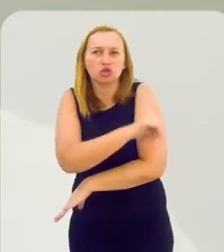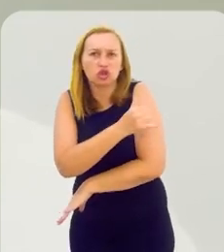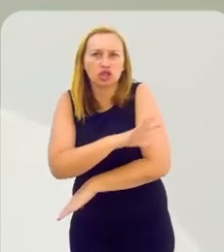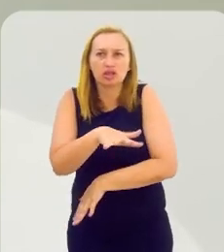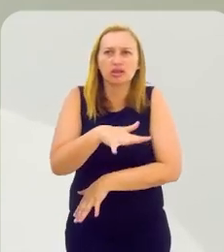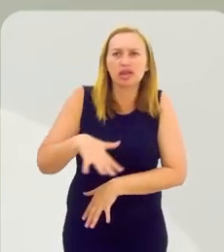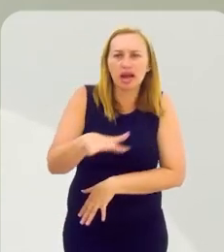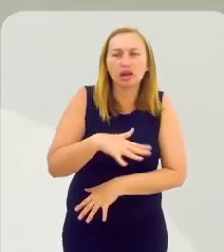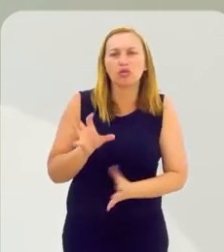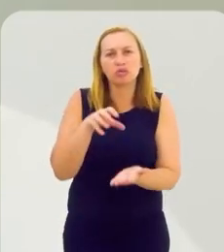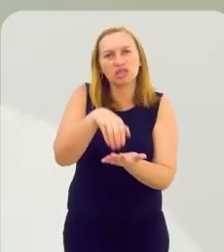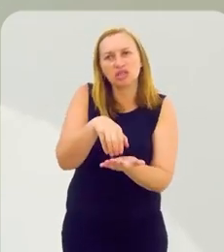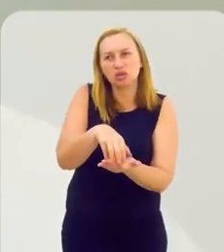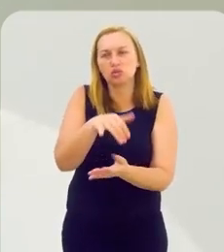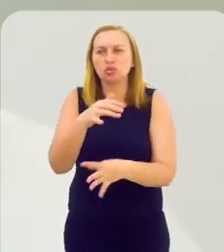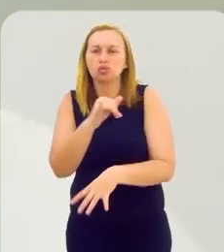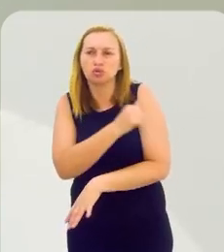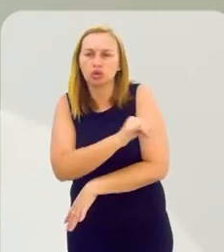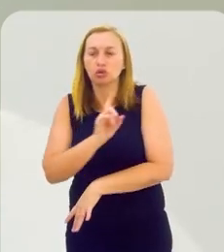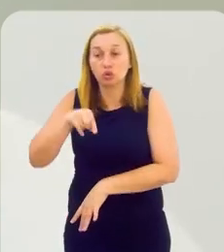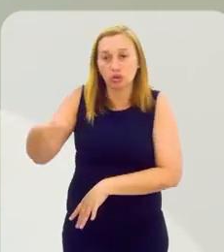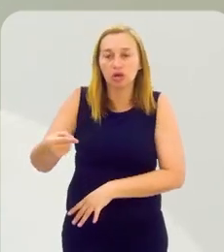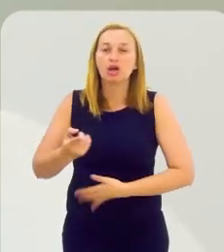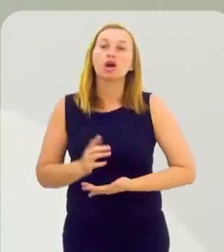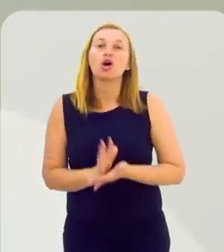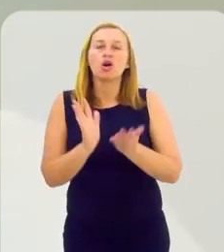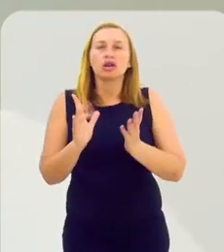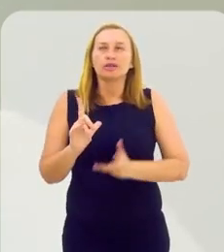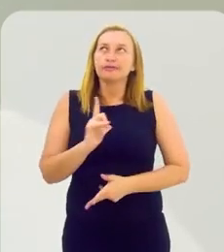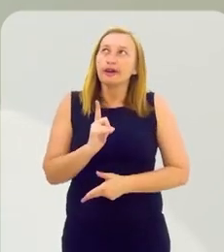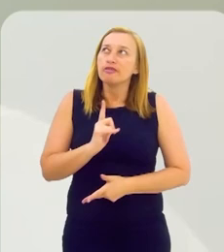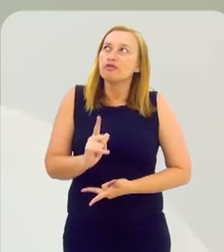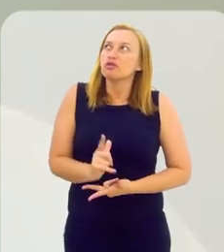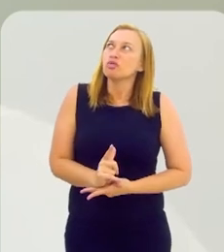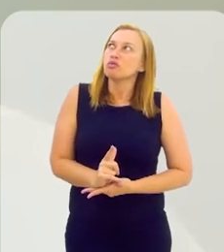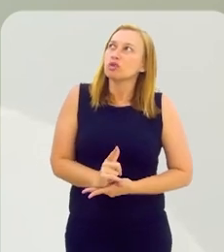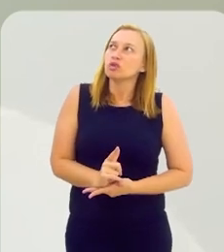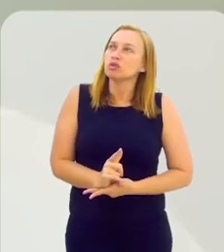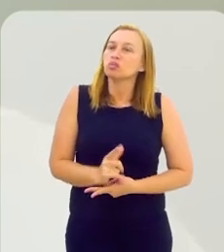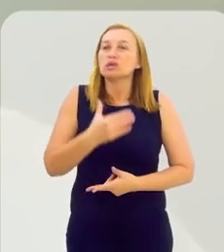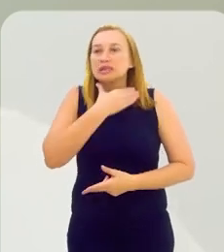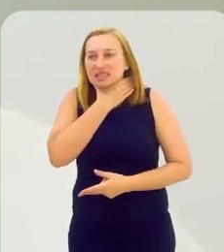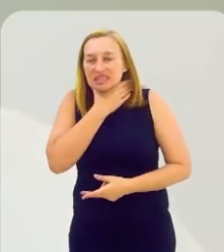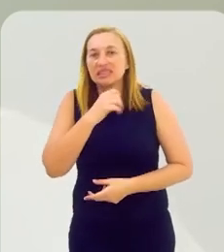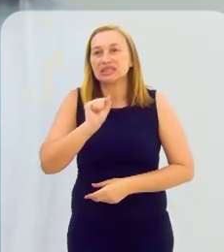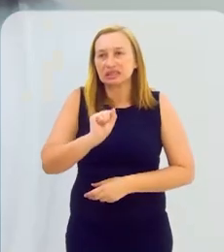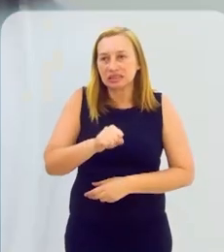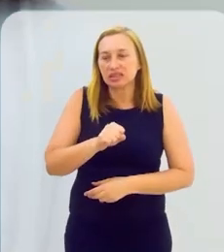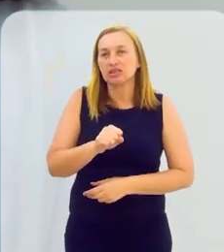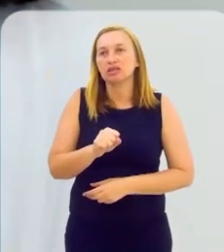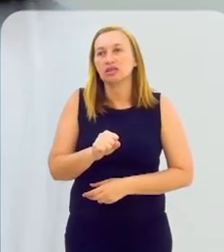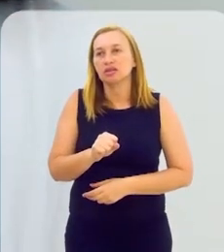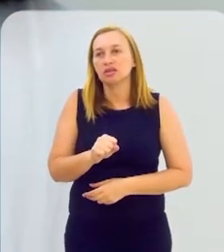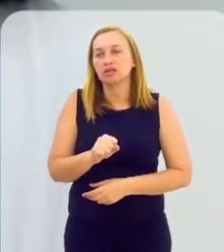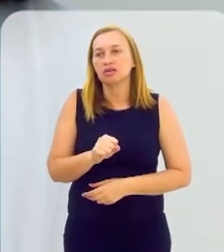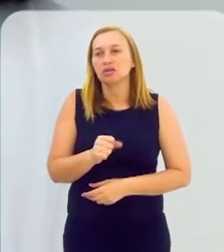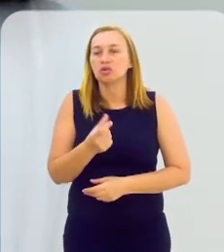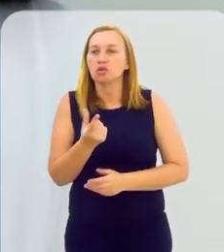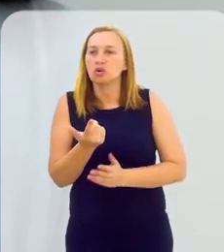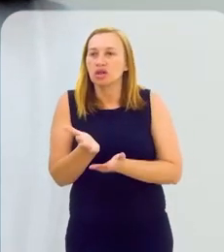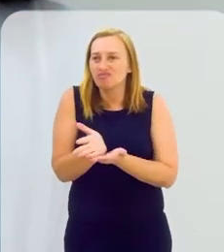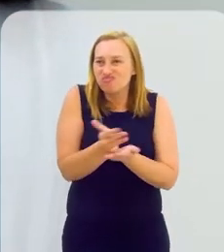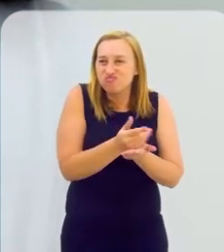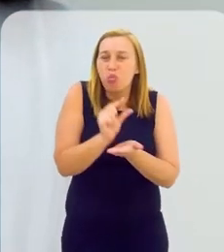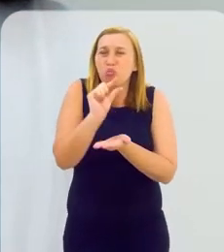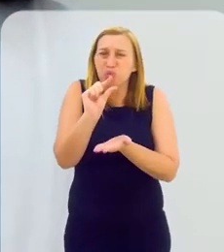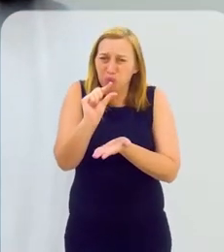Janeiro, em áreas como o centro da cidade, daí por diante. Então, houve uma crise que gerou menor